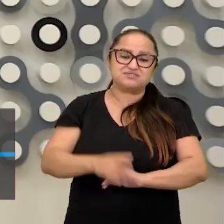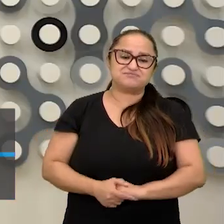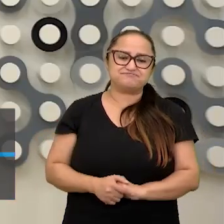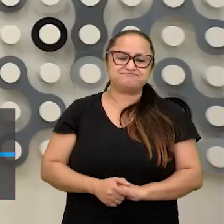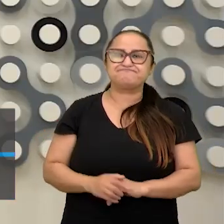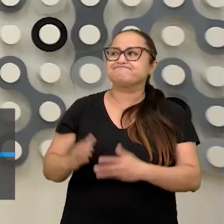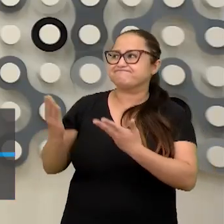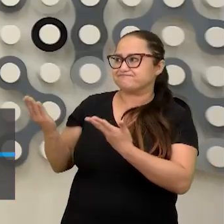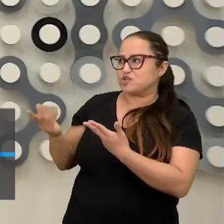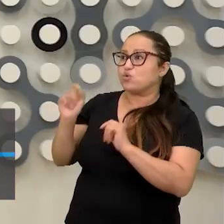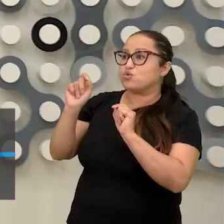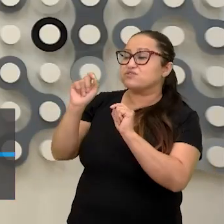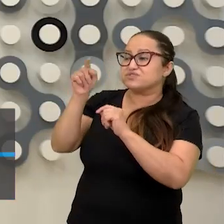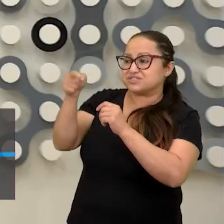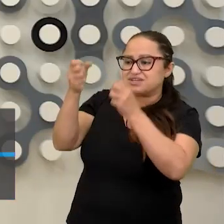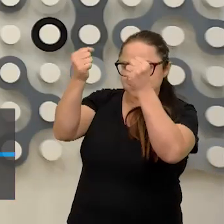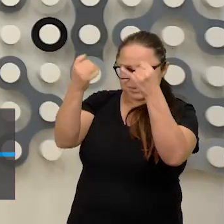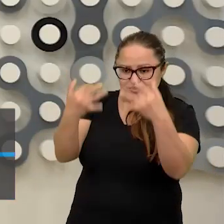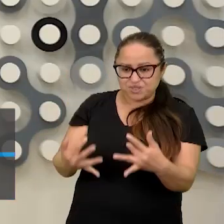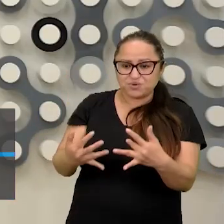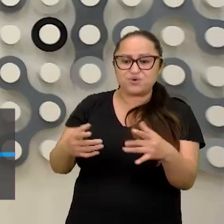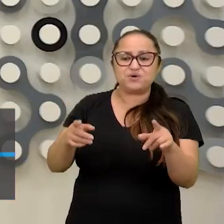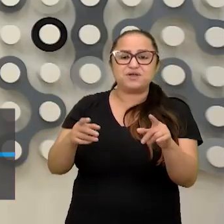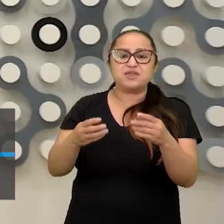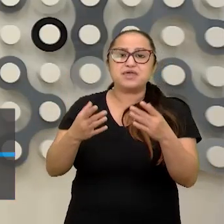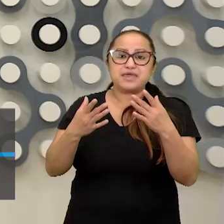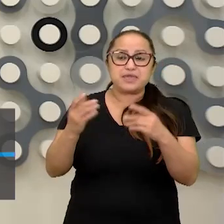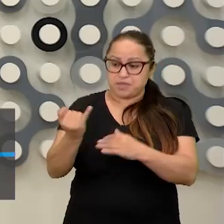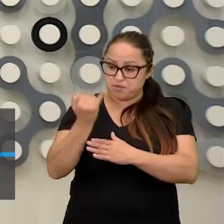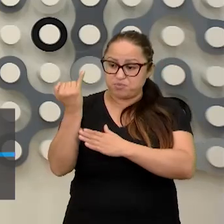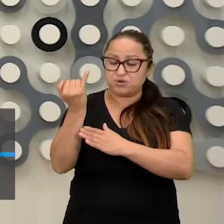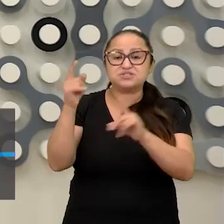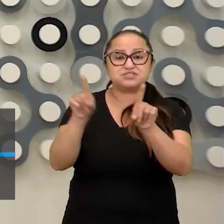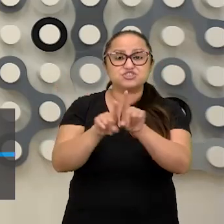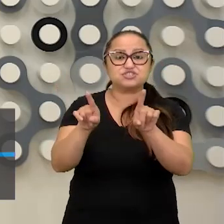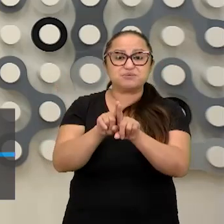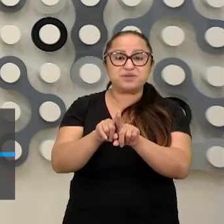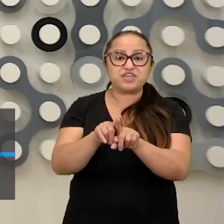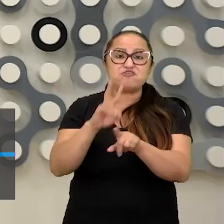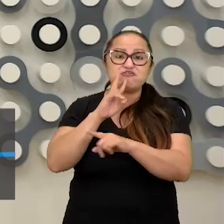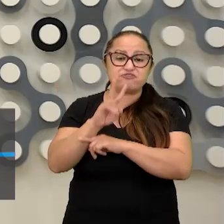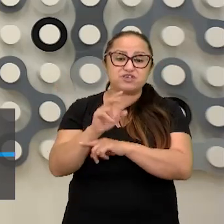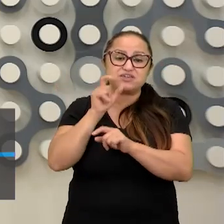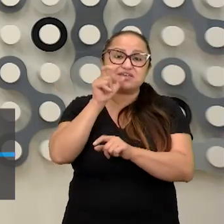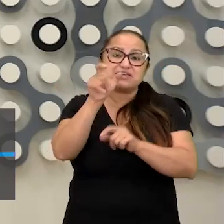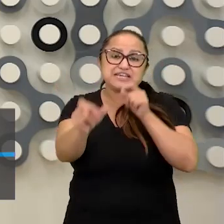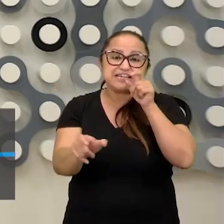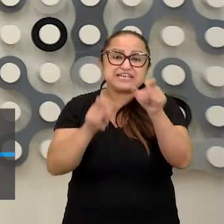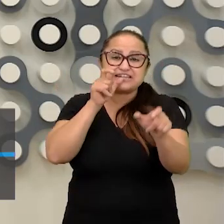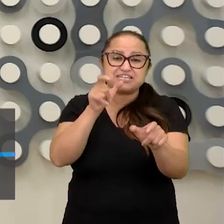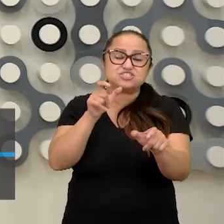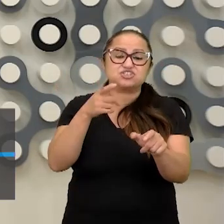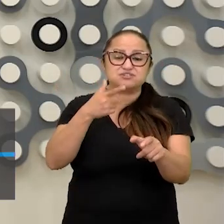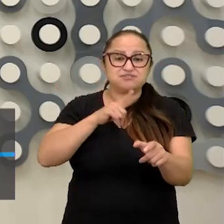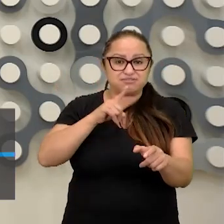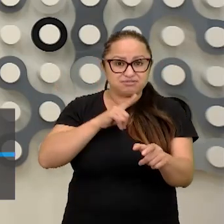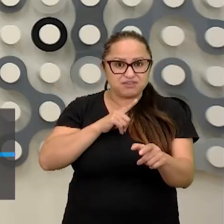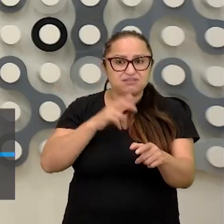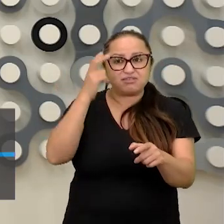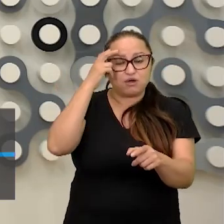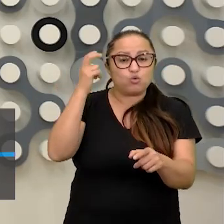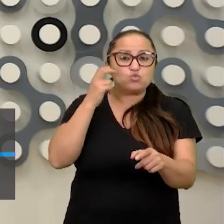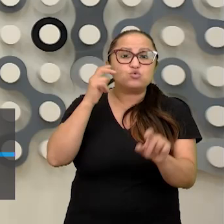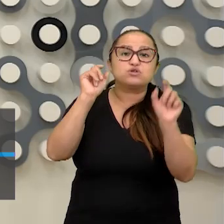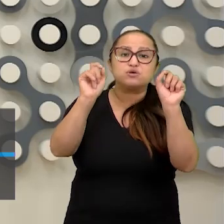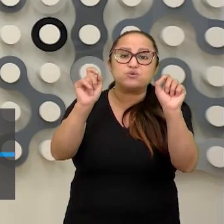de dizer, Jennifer, eu acho que é importante destacar também, nessa crítica da cultura, que é o que a gente está fazendo, e da cultura de massas também, o fato